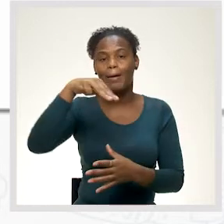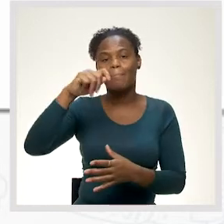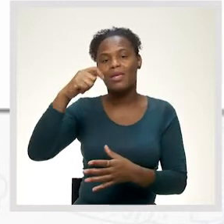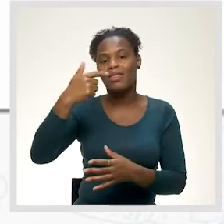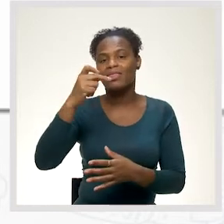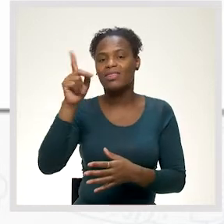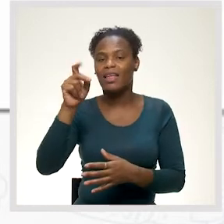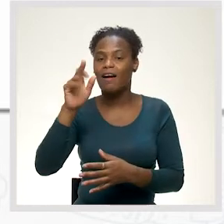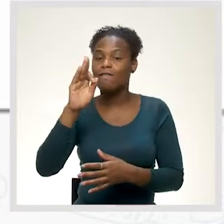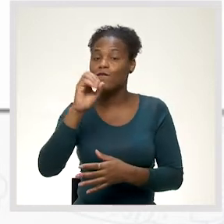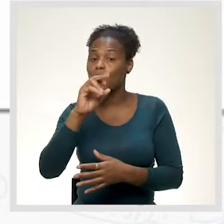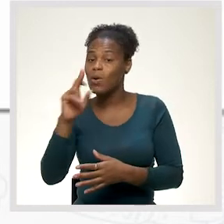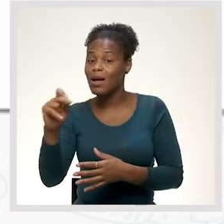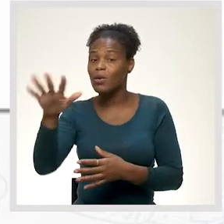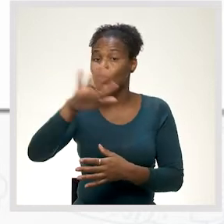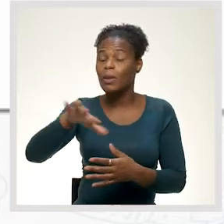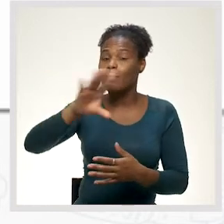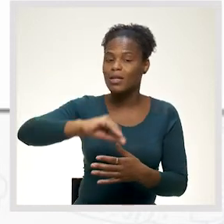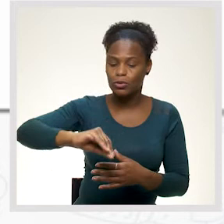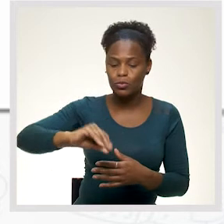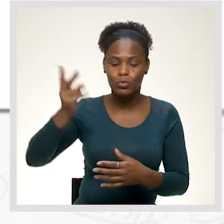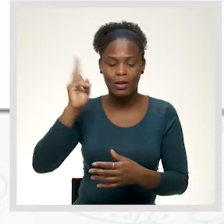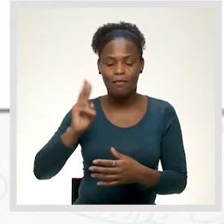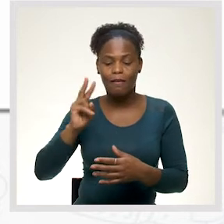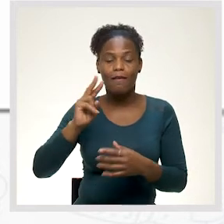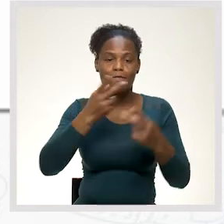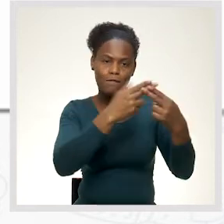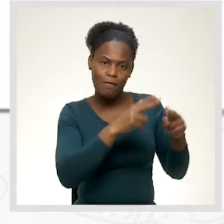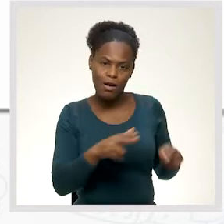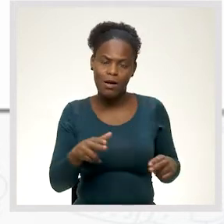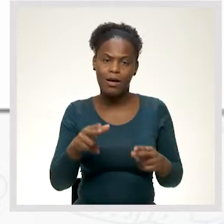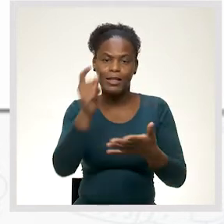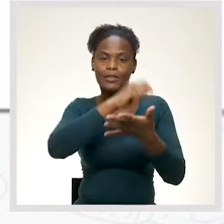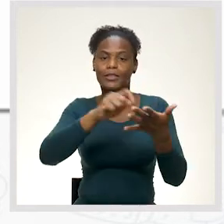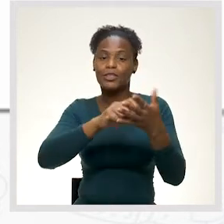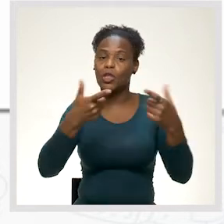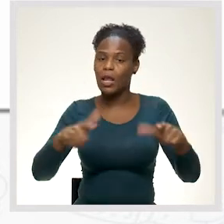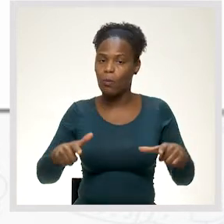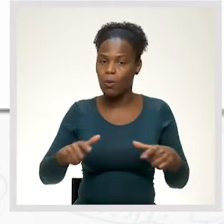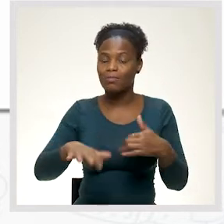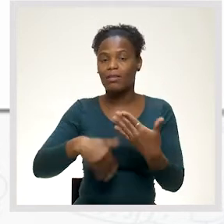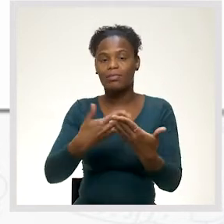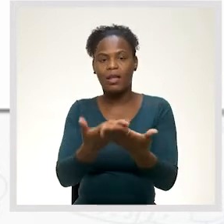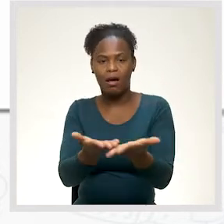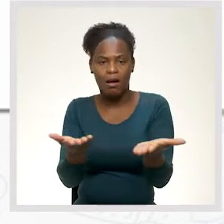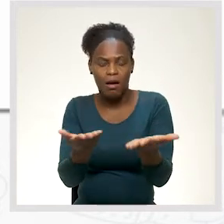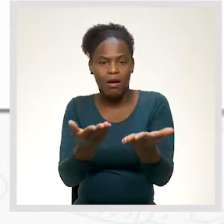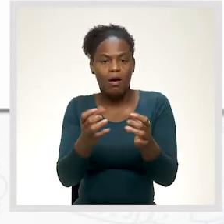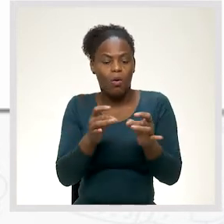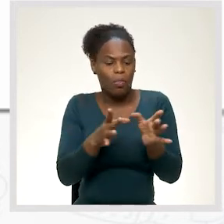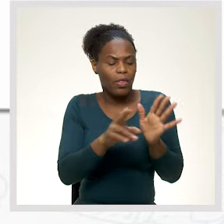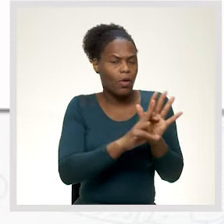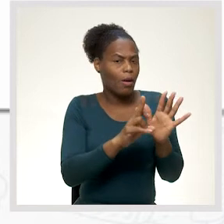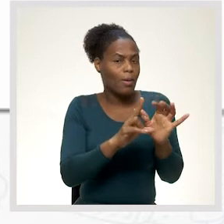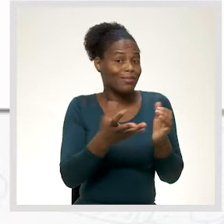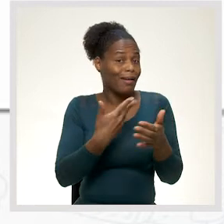utilizam com mais dutilidade os variados registros de língua. Entregam-se contra a norma